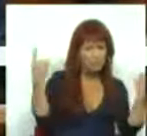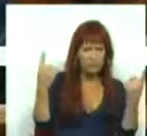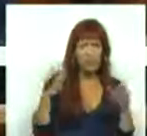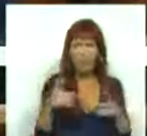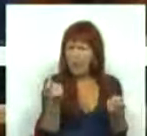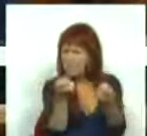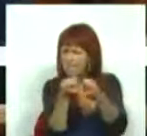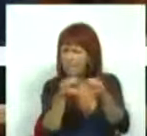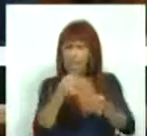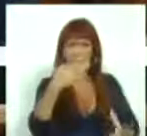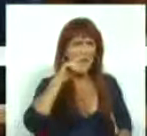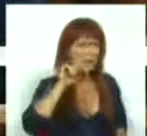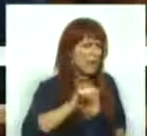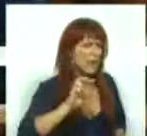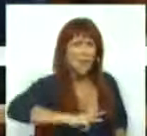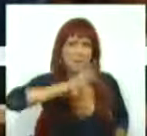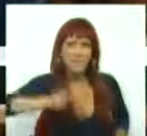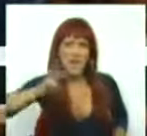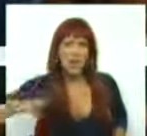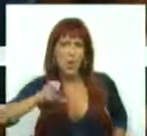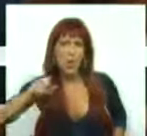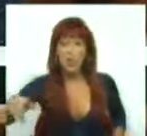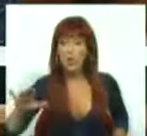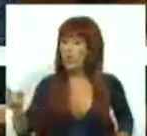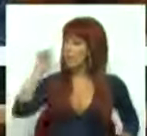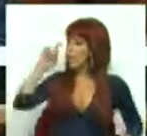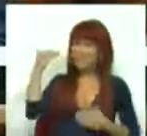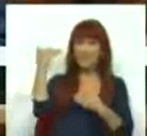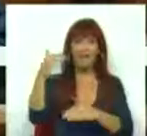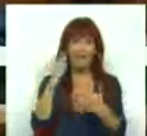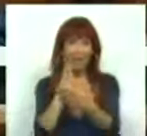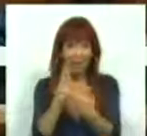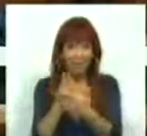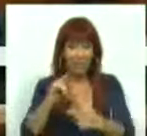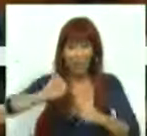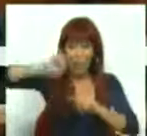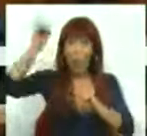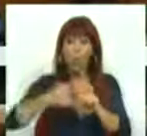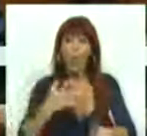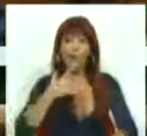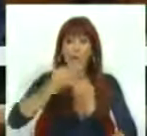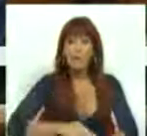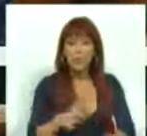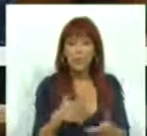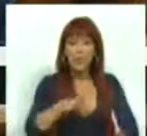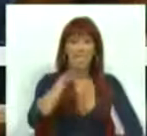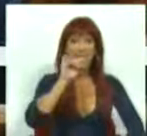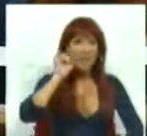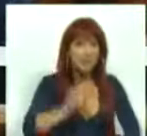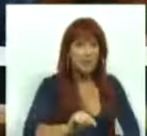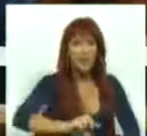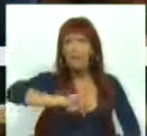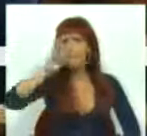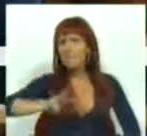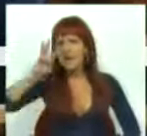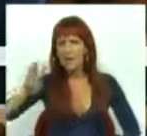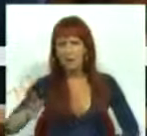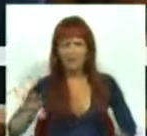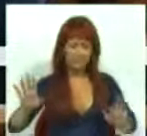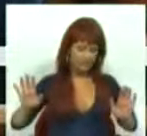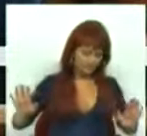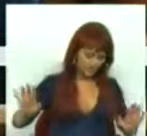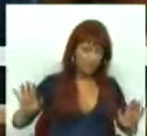foi próximo dos 7 mil milhões de euros, quando o valor limite para o ano como um todo é de cerca de 10 mil milhões.